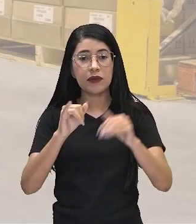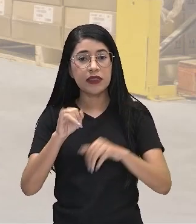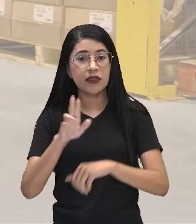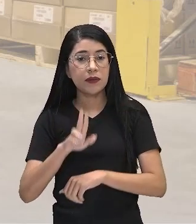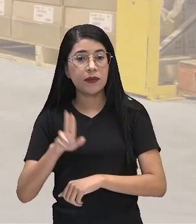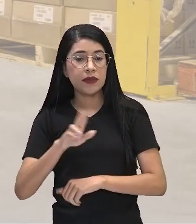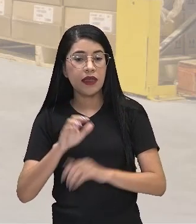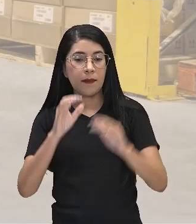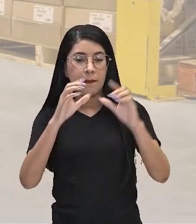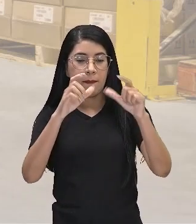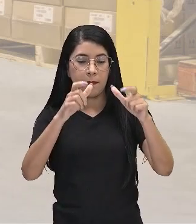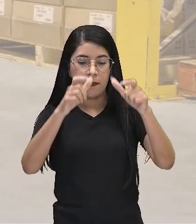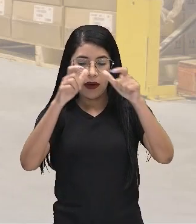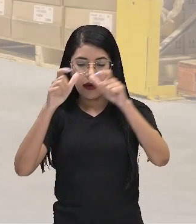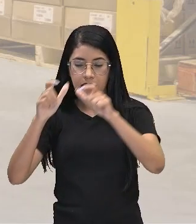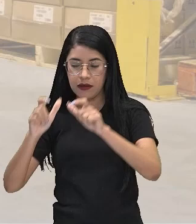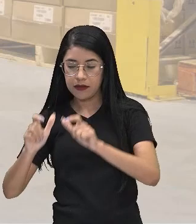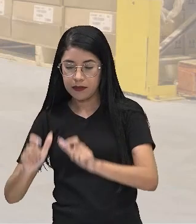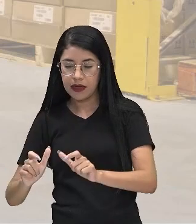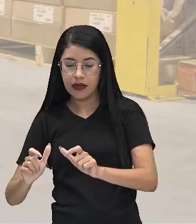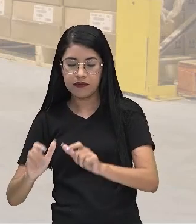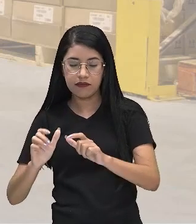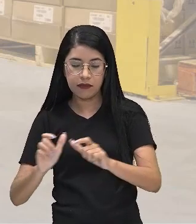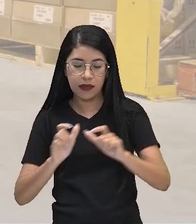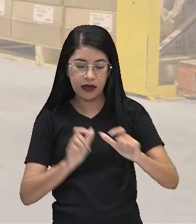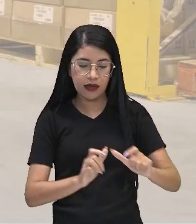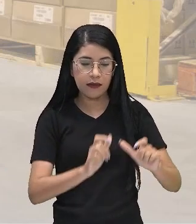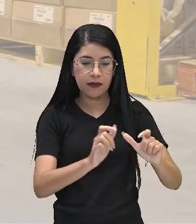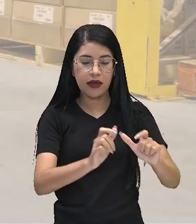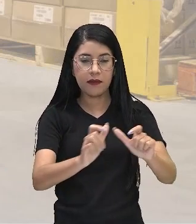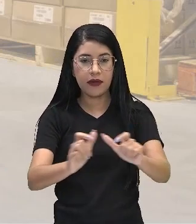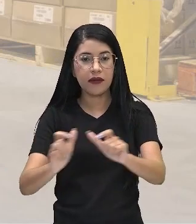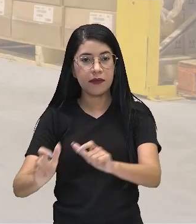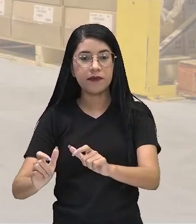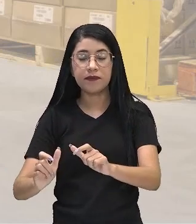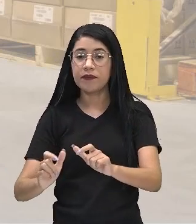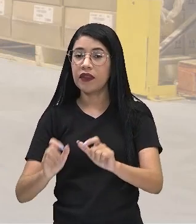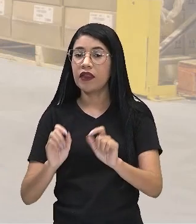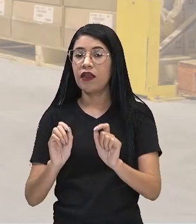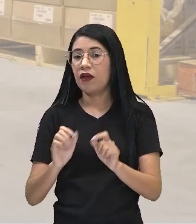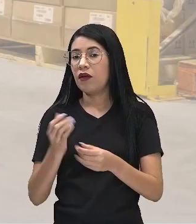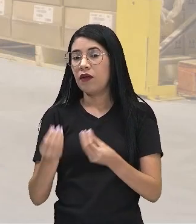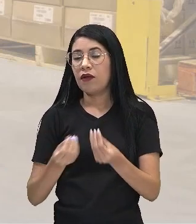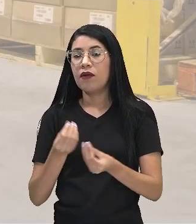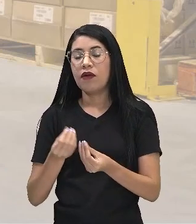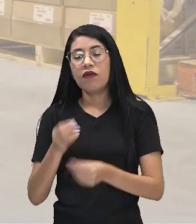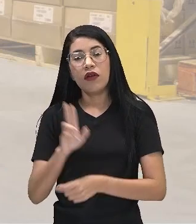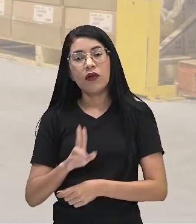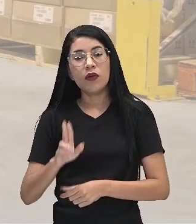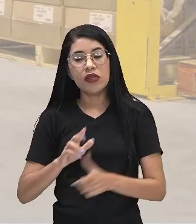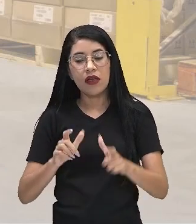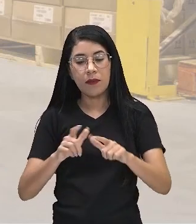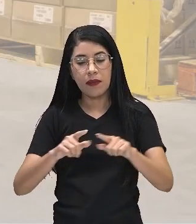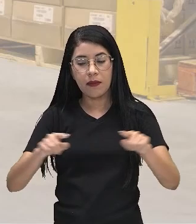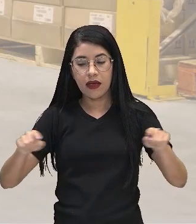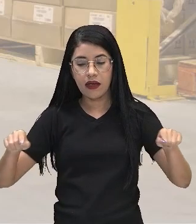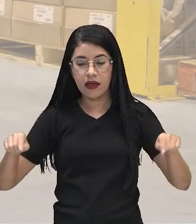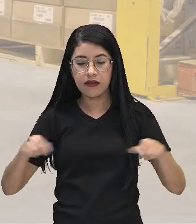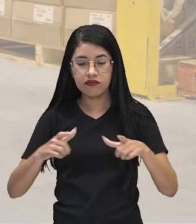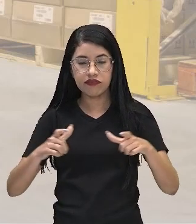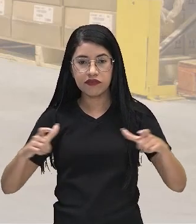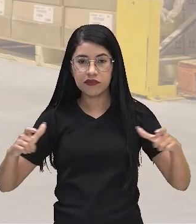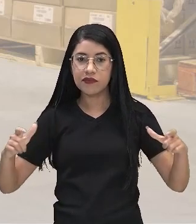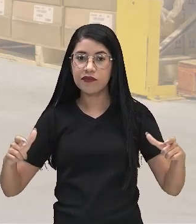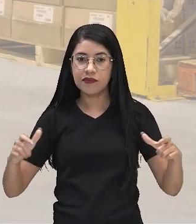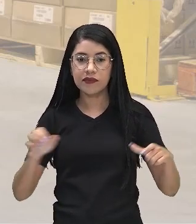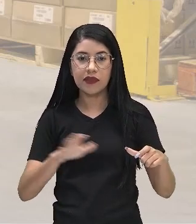ali em cima e colocar elas uma ao lado da outra ali no chão, elas já vão estar utilizando uma área maior, né,